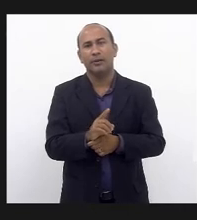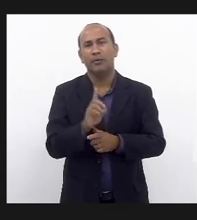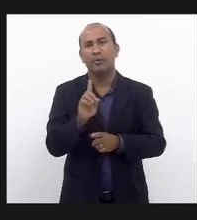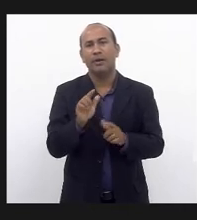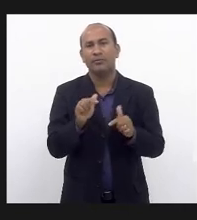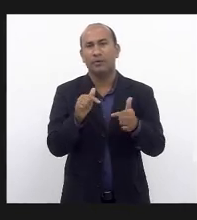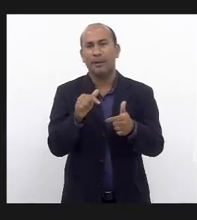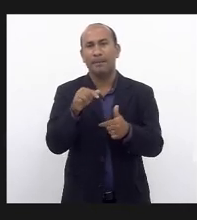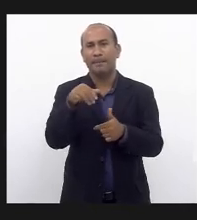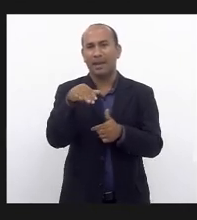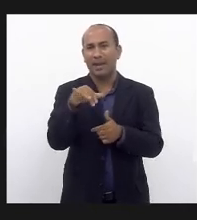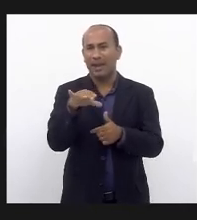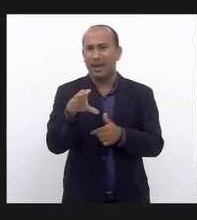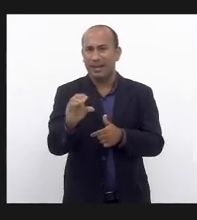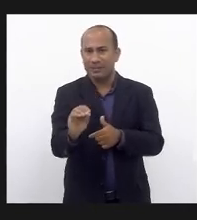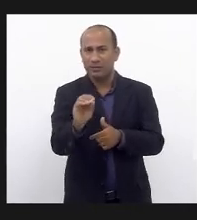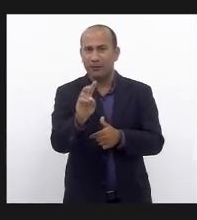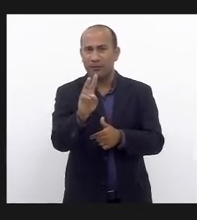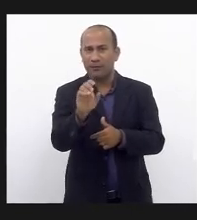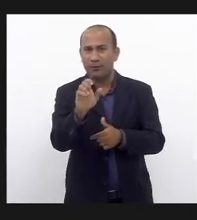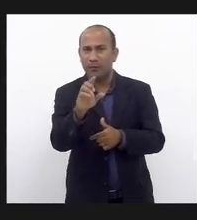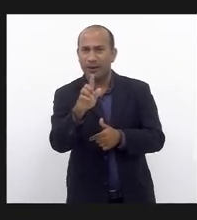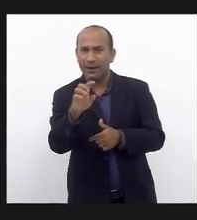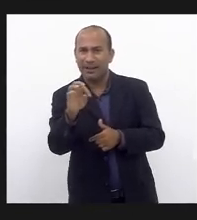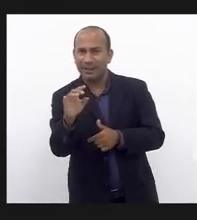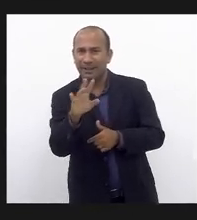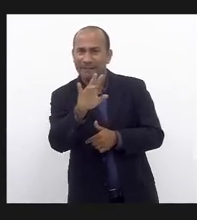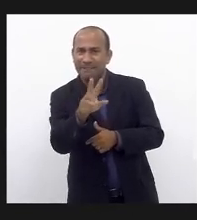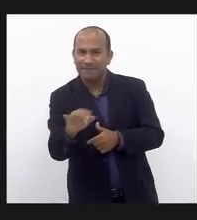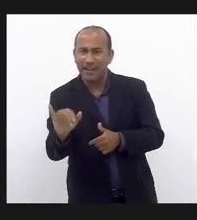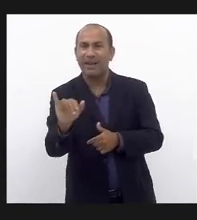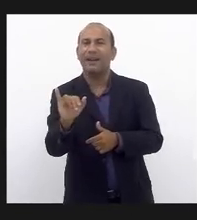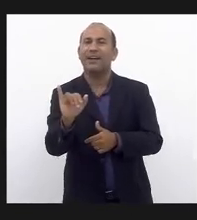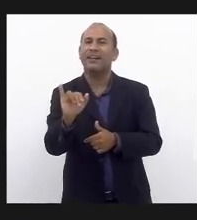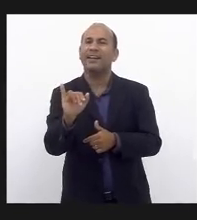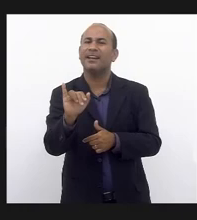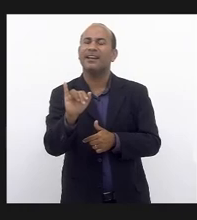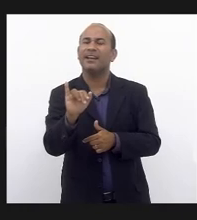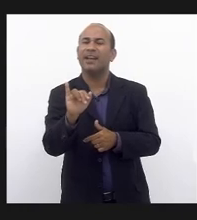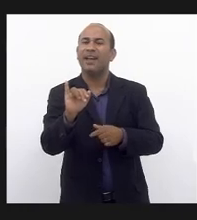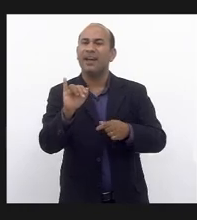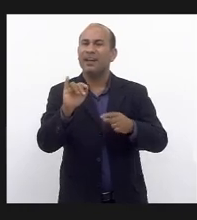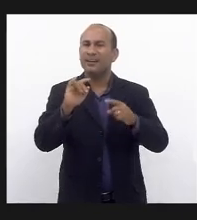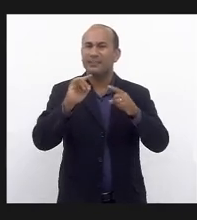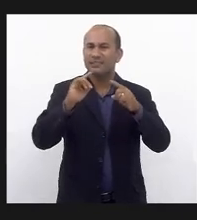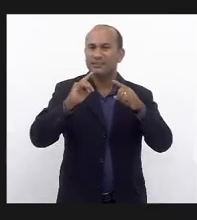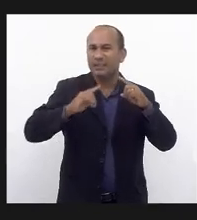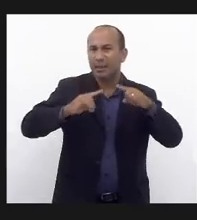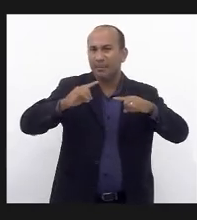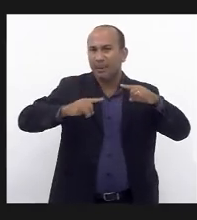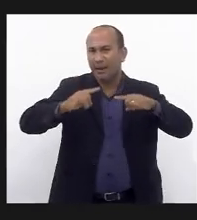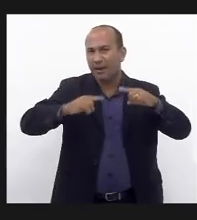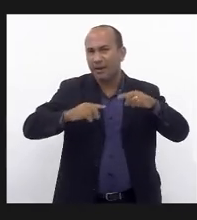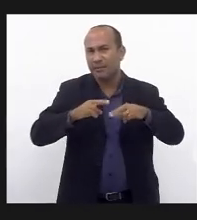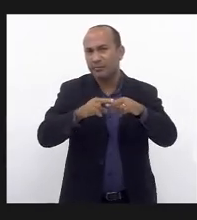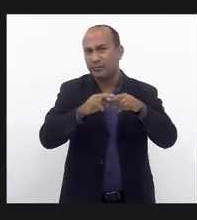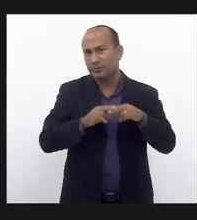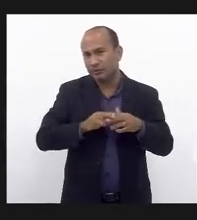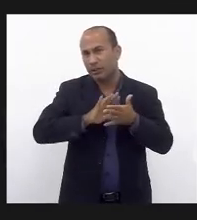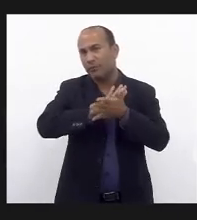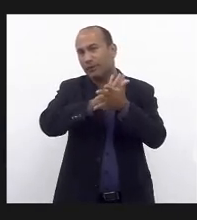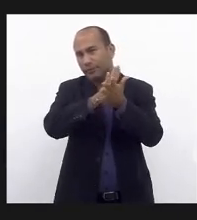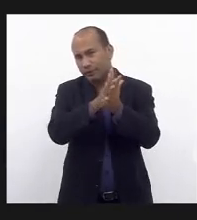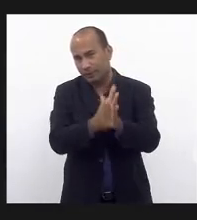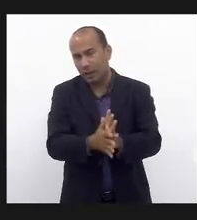Violeta, ele vai, né, trazer um debate sobre a discriminação,